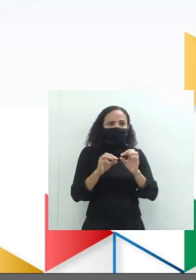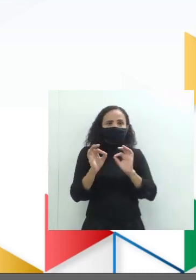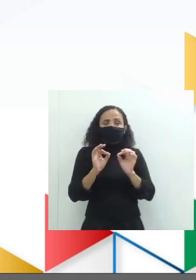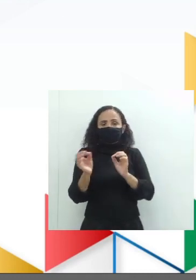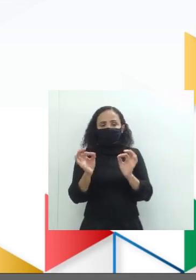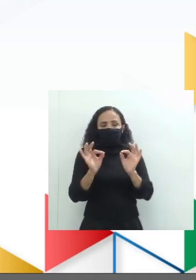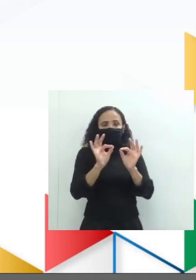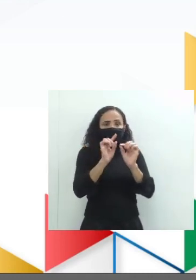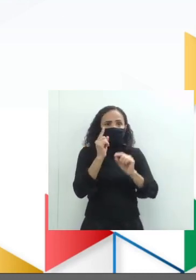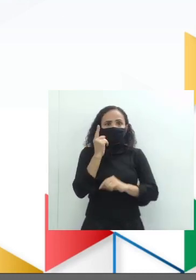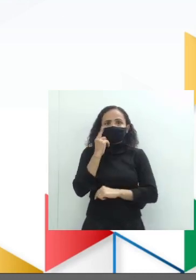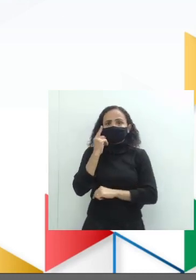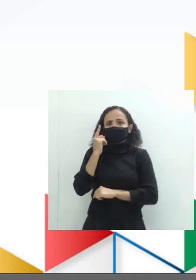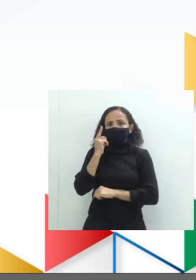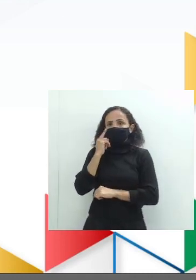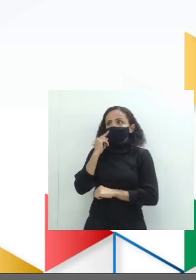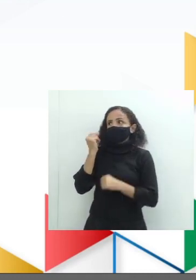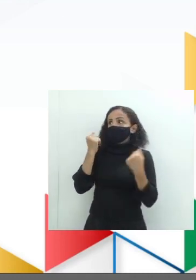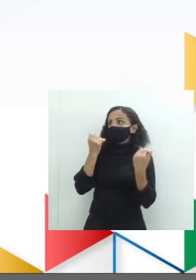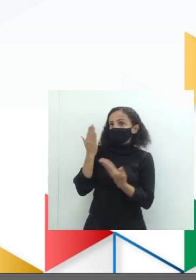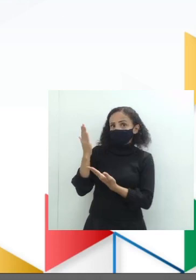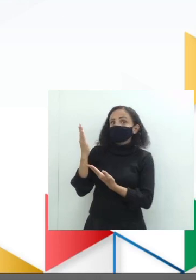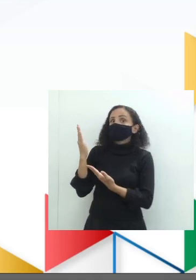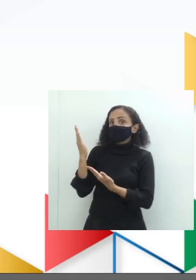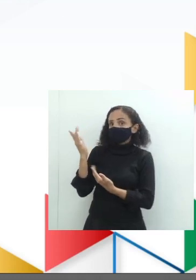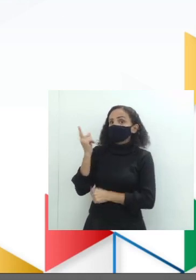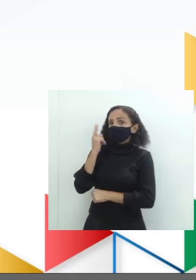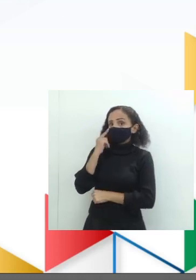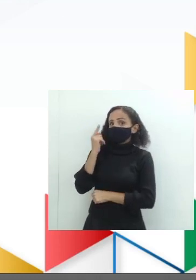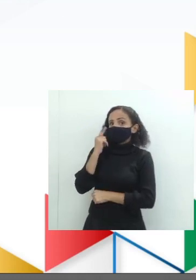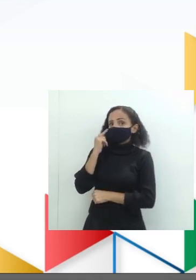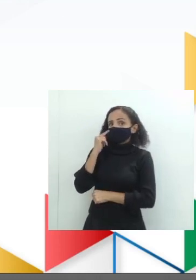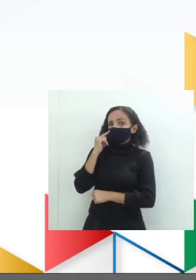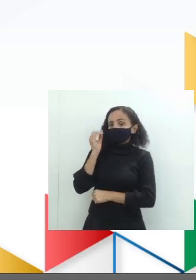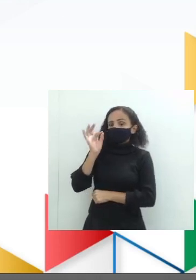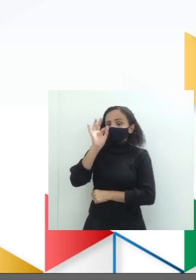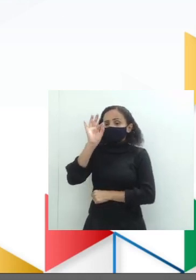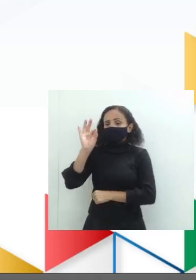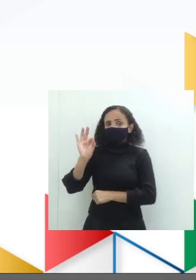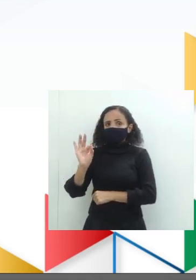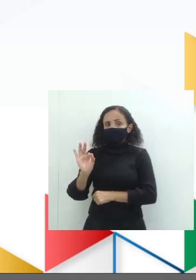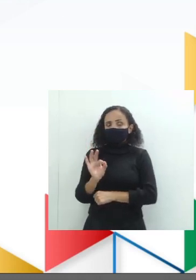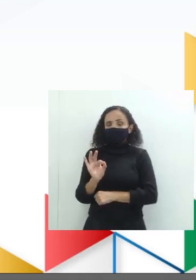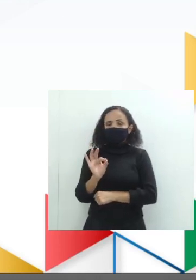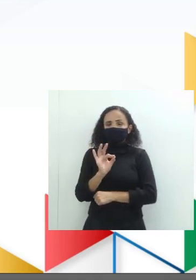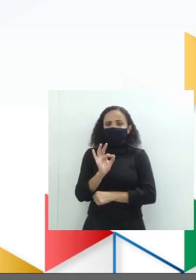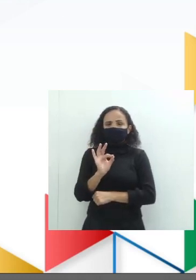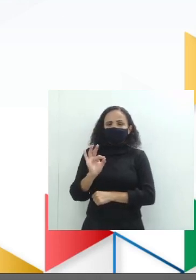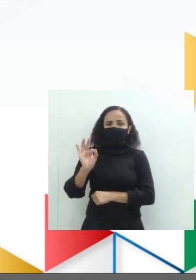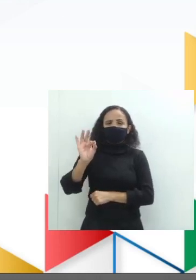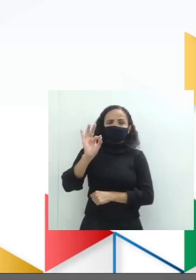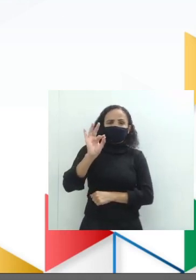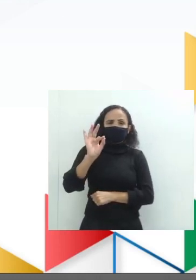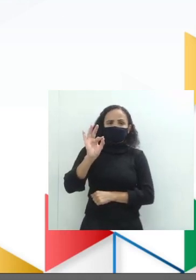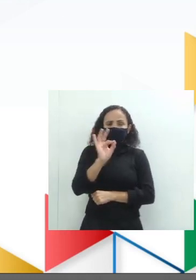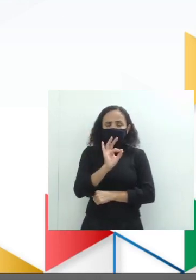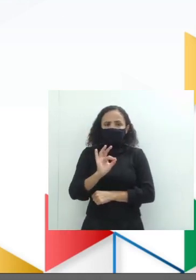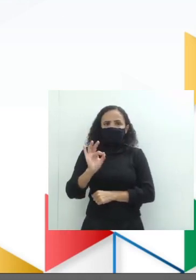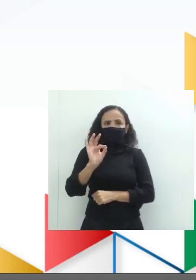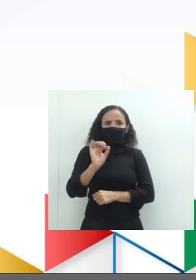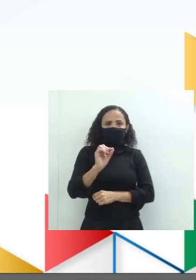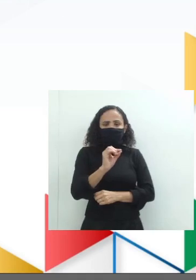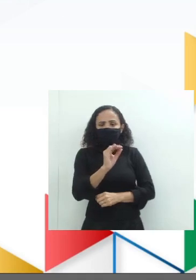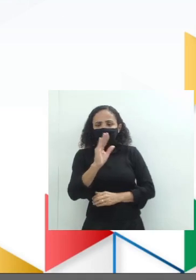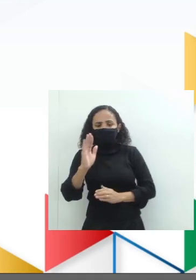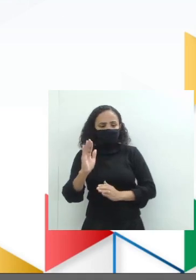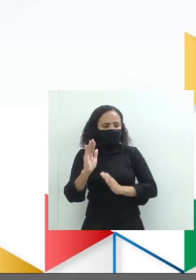ó. Esse é um giro que é dado em função do onde esse raio vai alcançar,